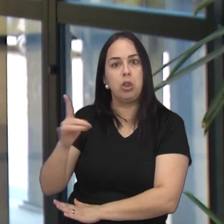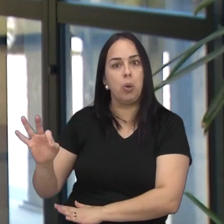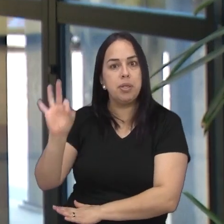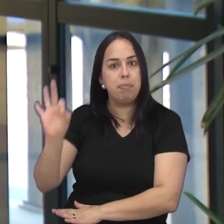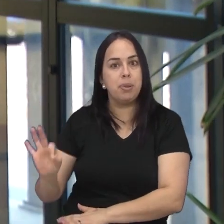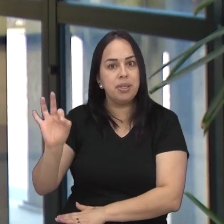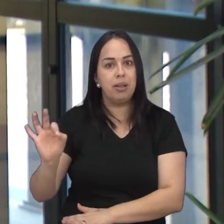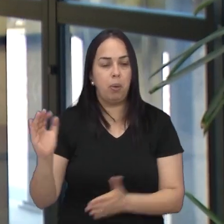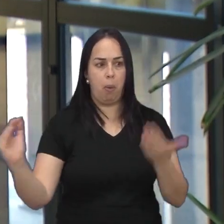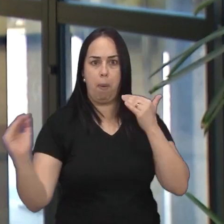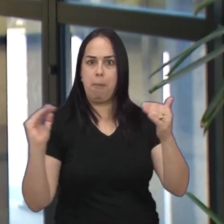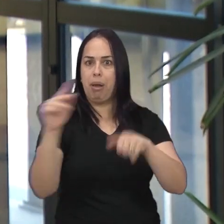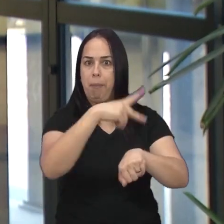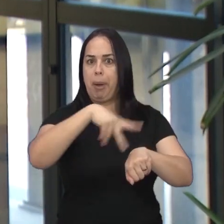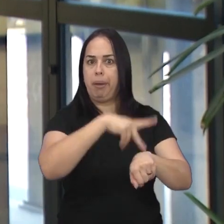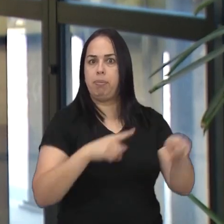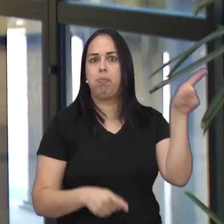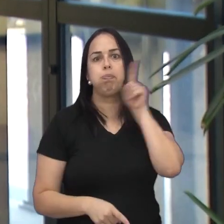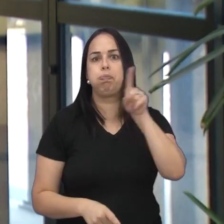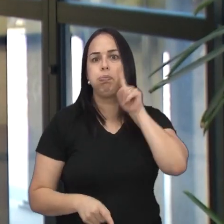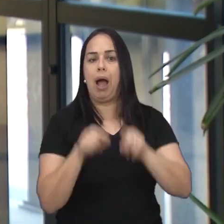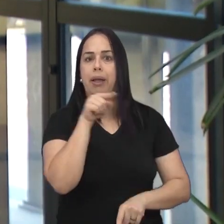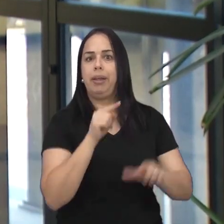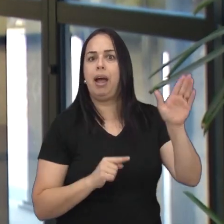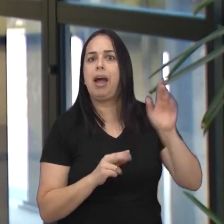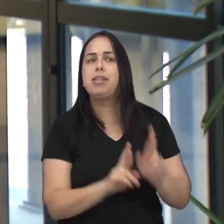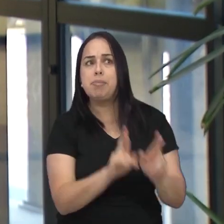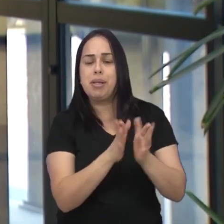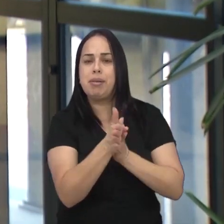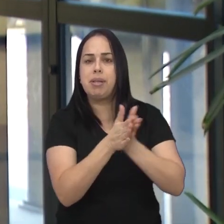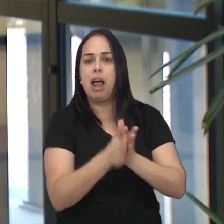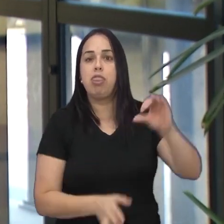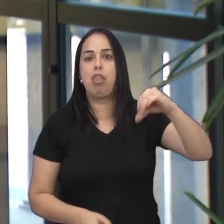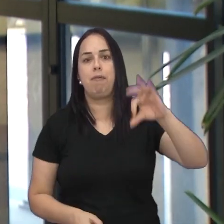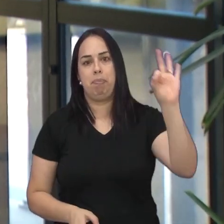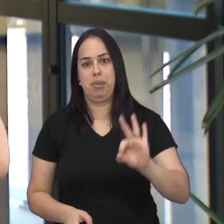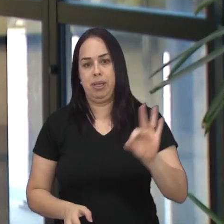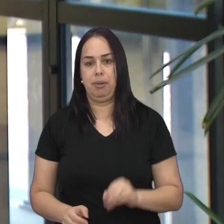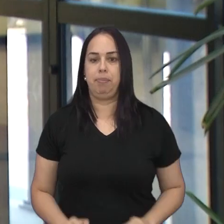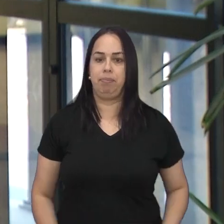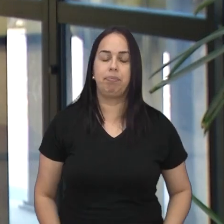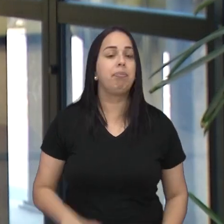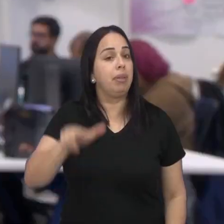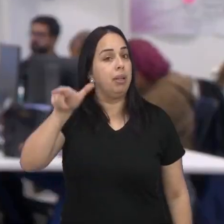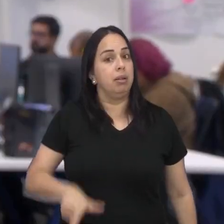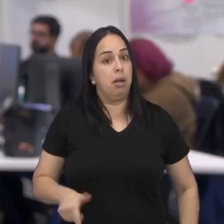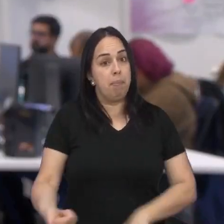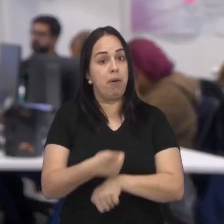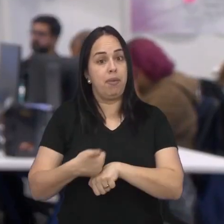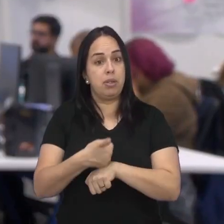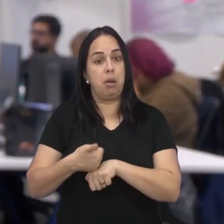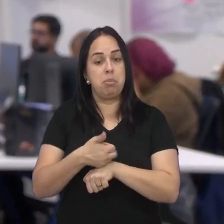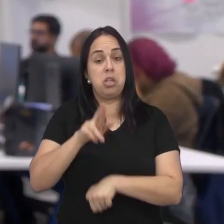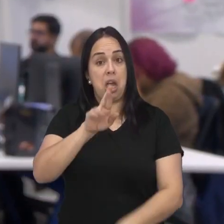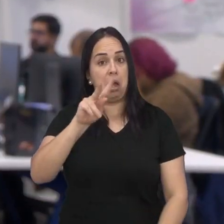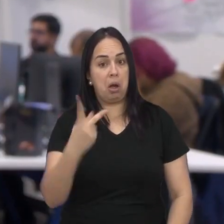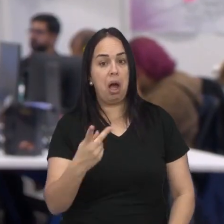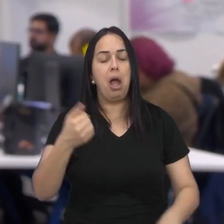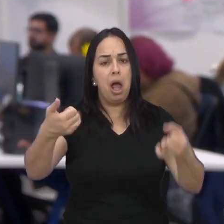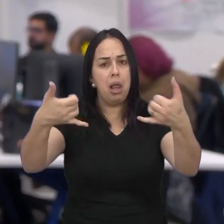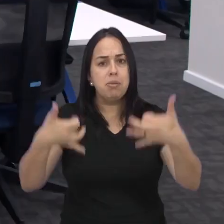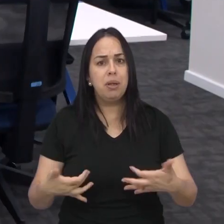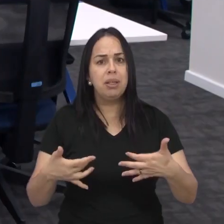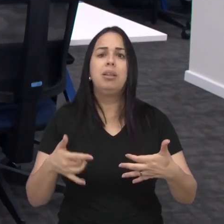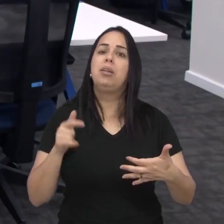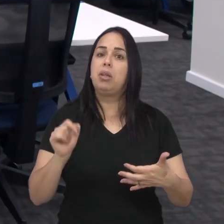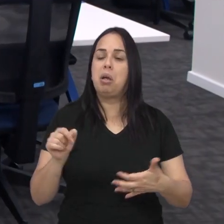maior do que a esperada para os Estados Unidos, onde a expectativa é de um crescimento de 9%. Essa especialista em recursos